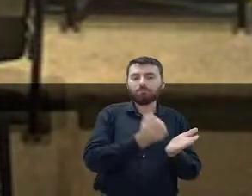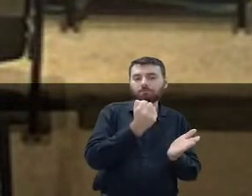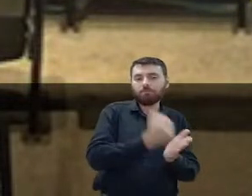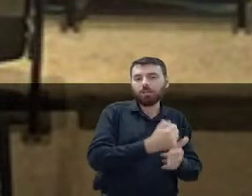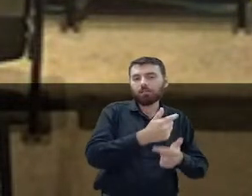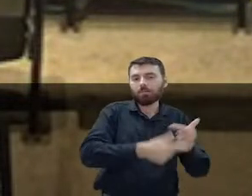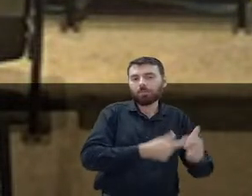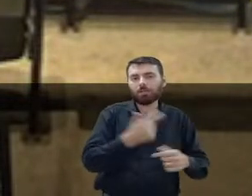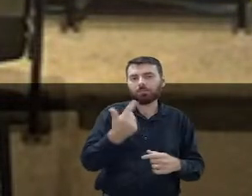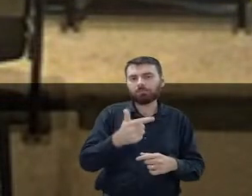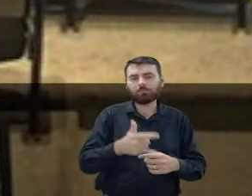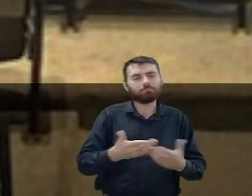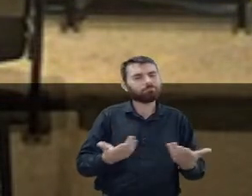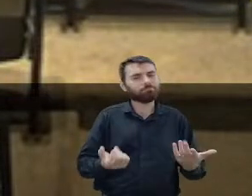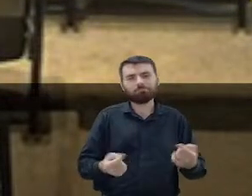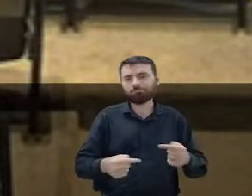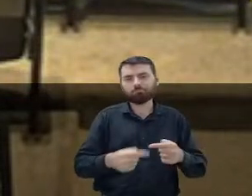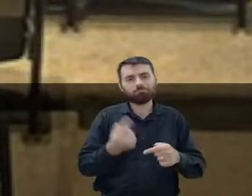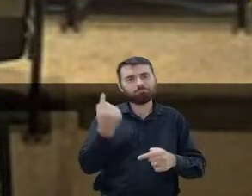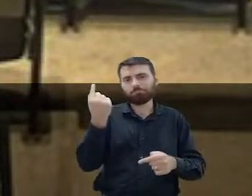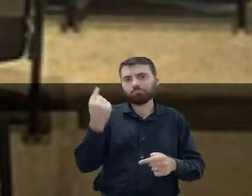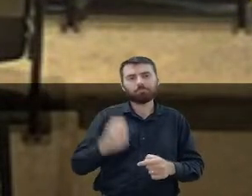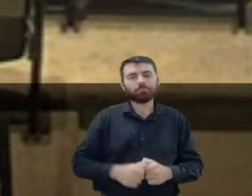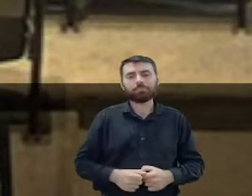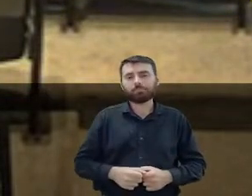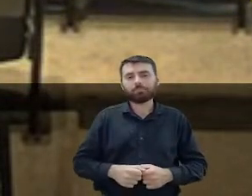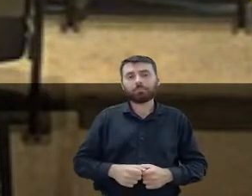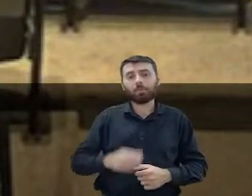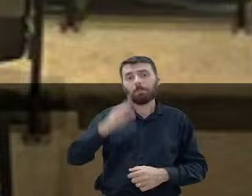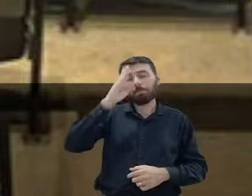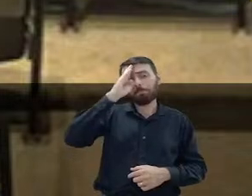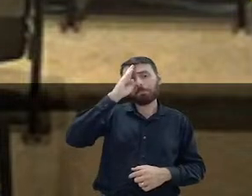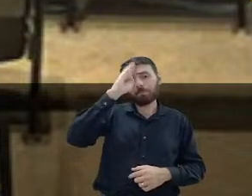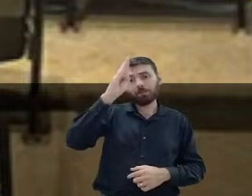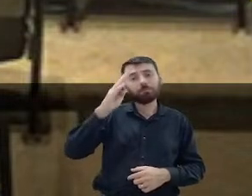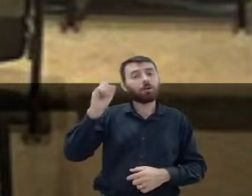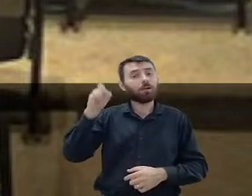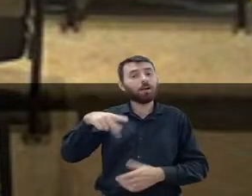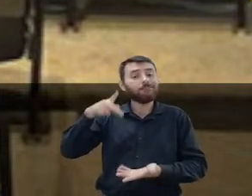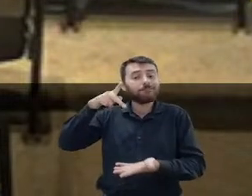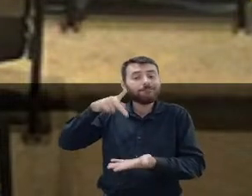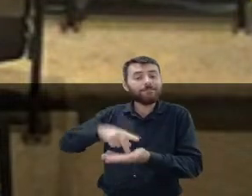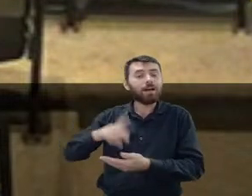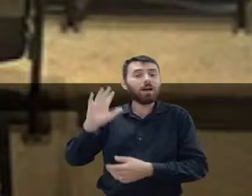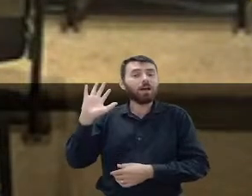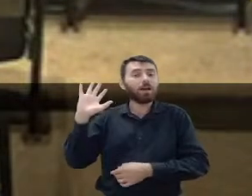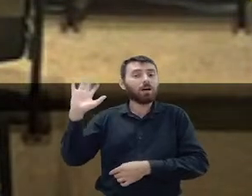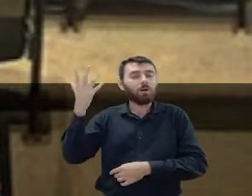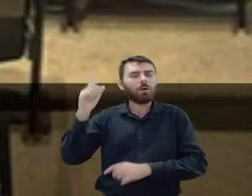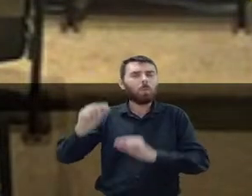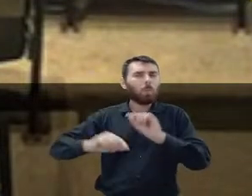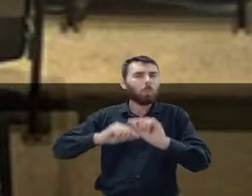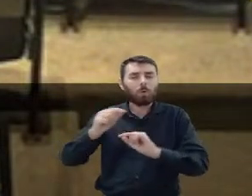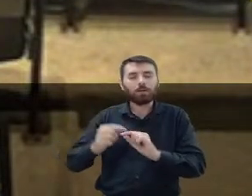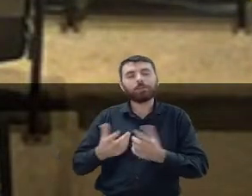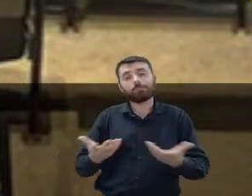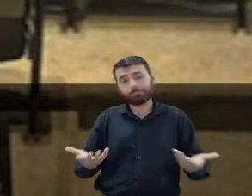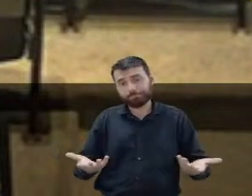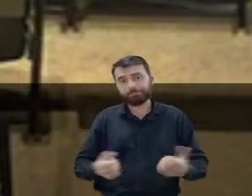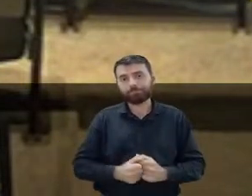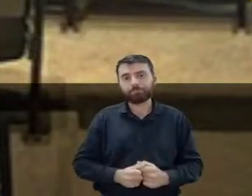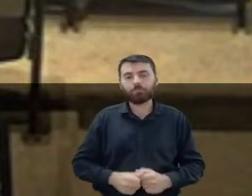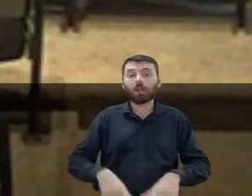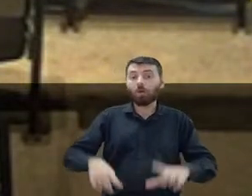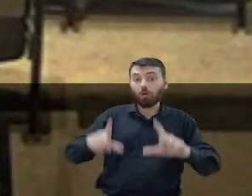em homenagem à legislação trabalhista e ao princípio da primazia da realidade. A fotografia de uma reunião na pizzaria Rodeio,